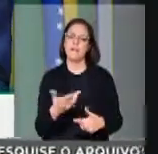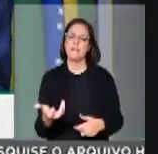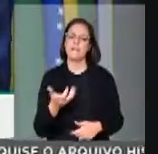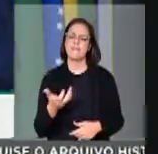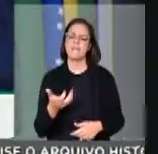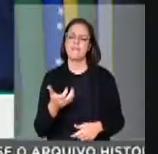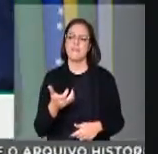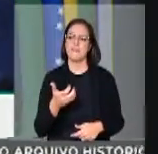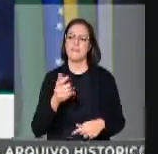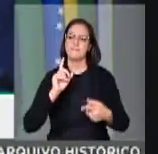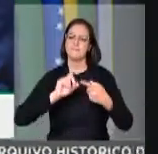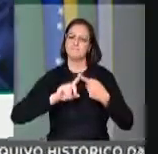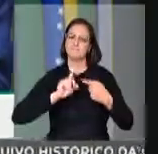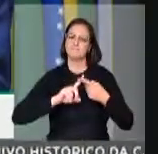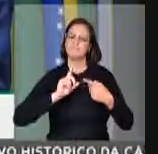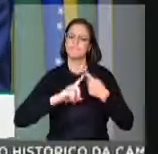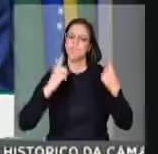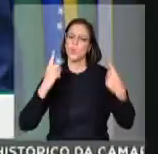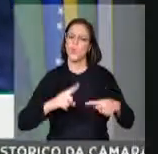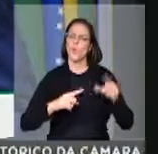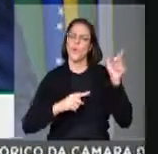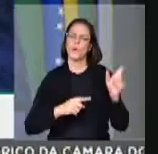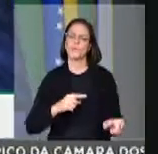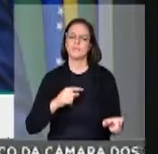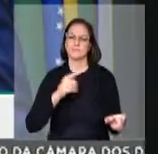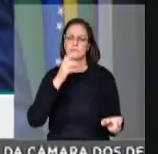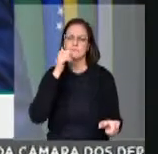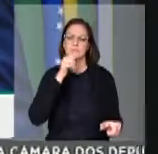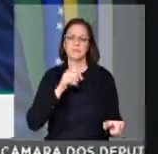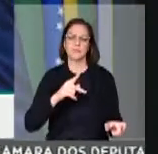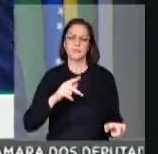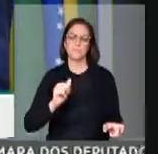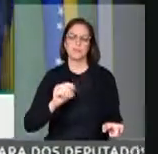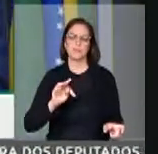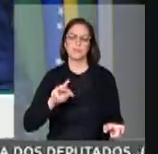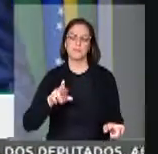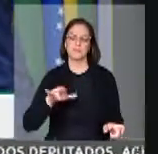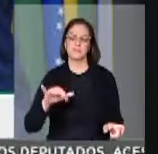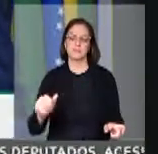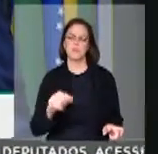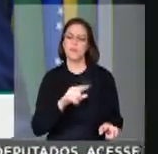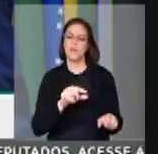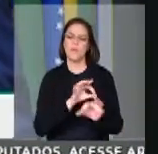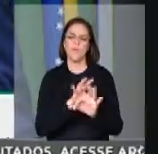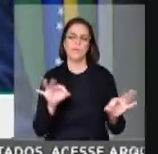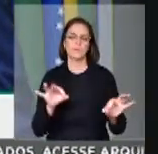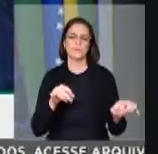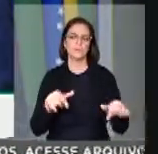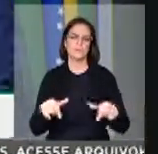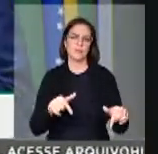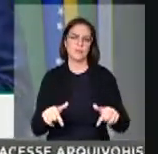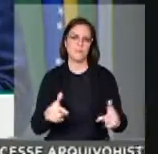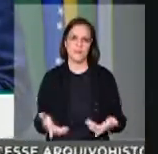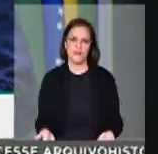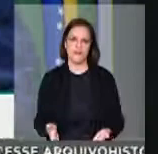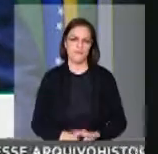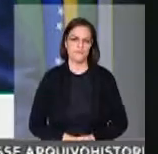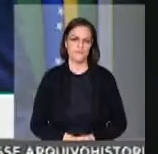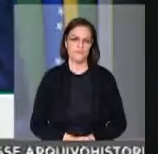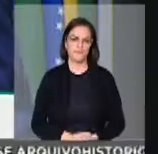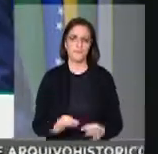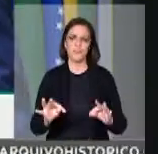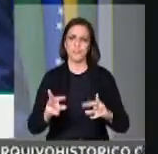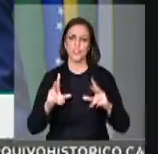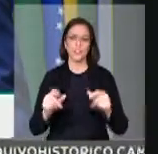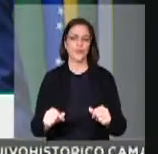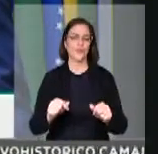atingir politicamente a segunda da delegada patrícia domingos que fez um excelente trabalho aplaudida por